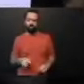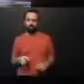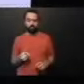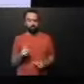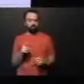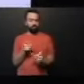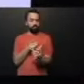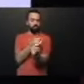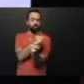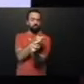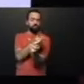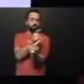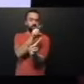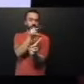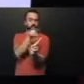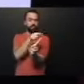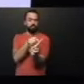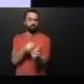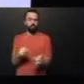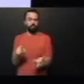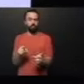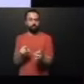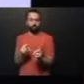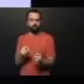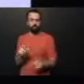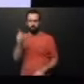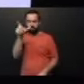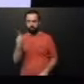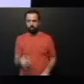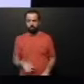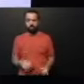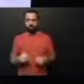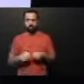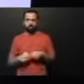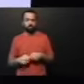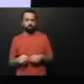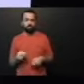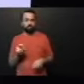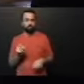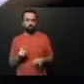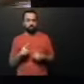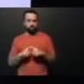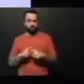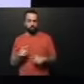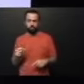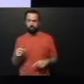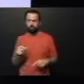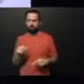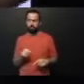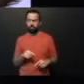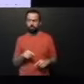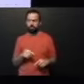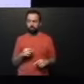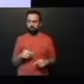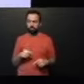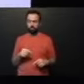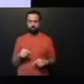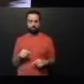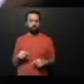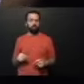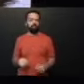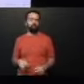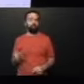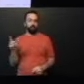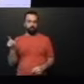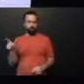início. Lista 2, fazer, vezes, bonzinho, horizonte,